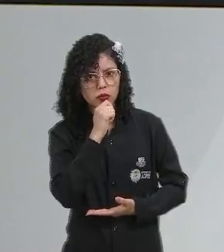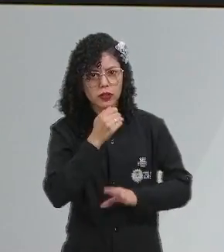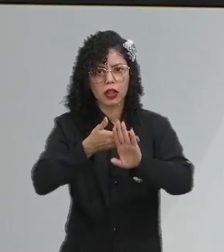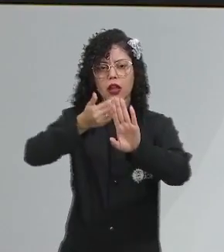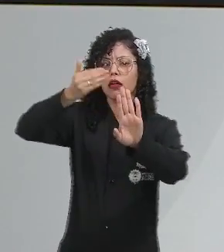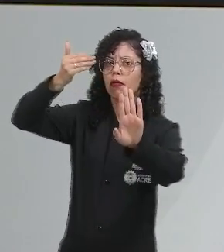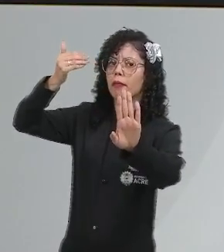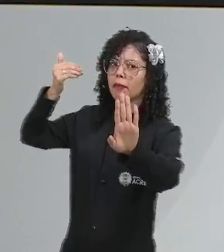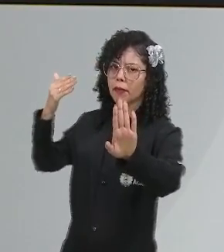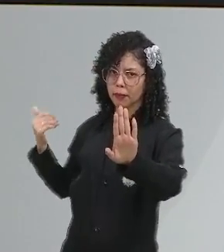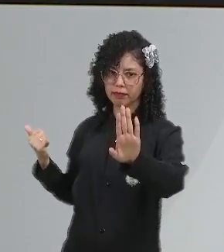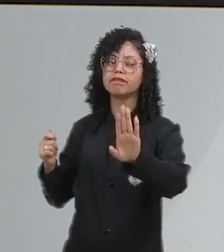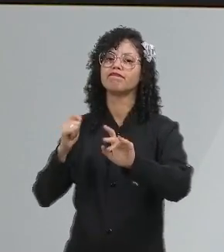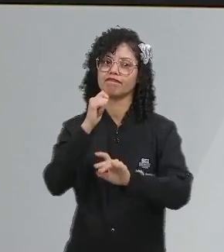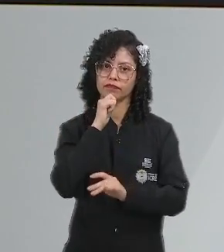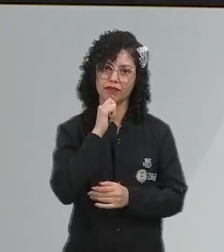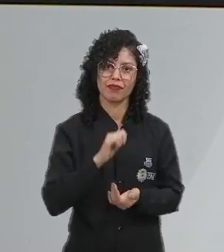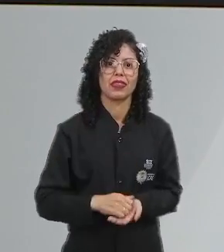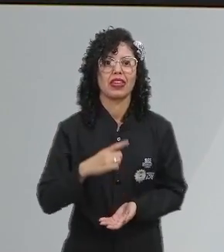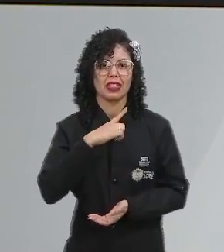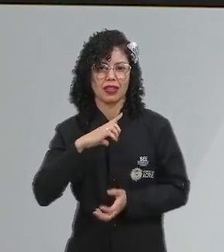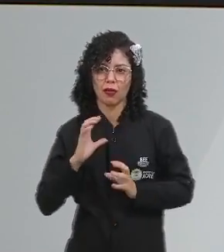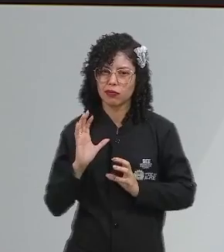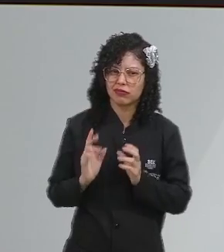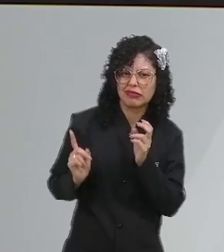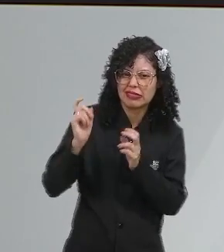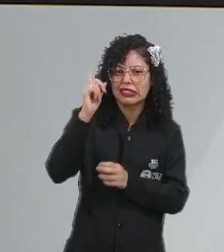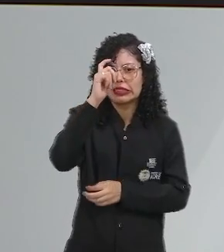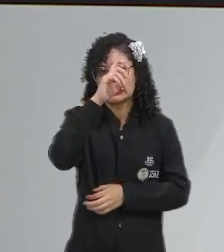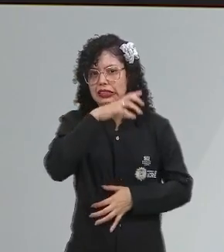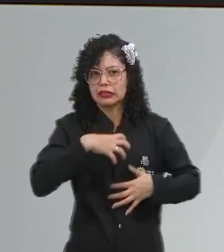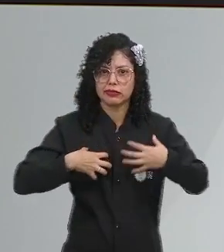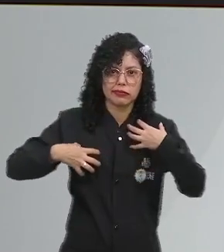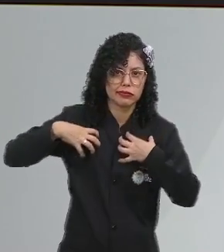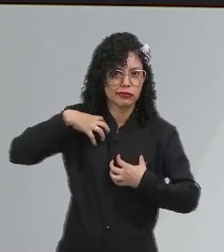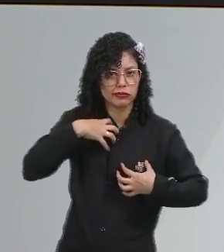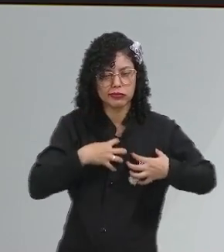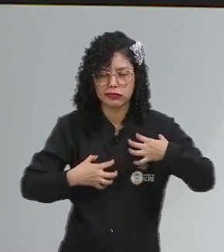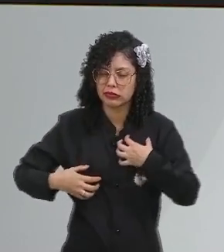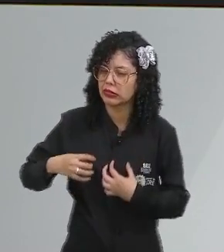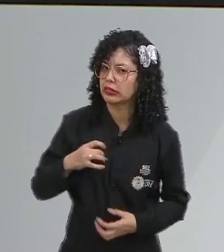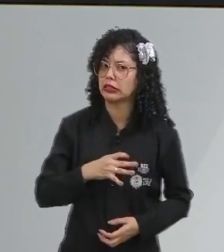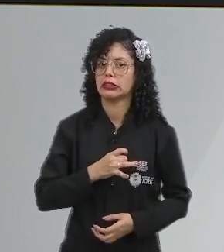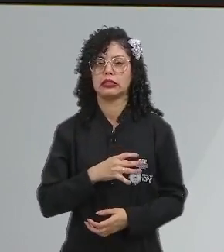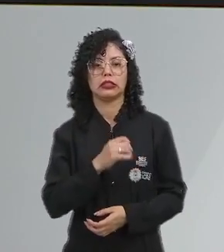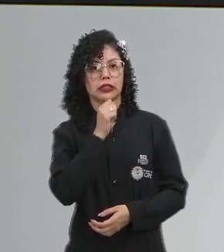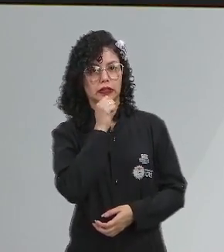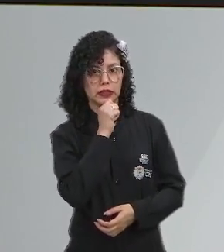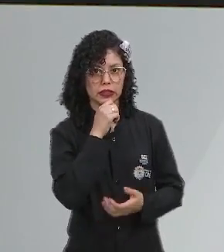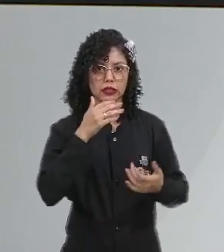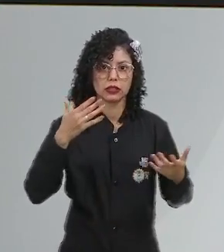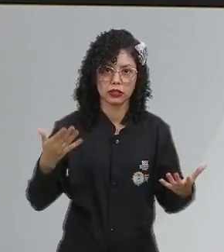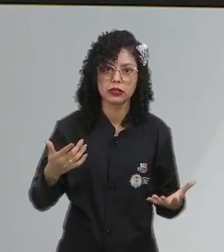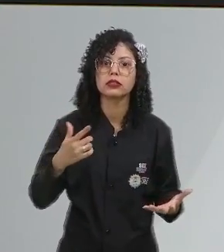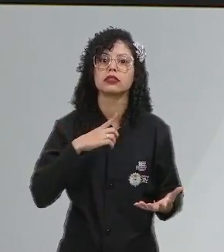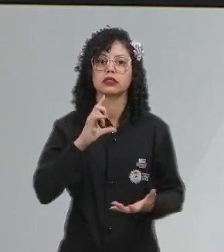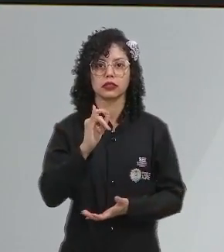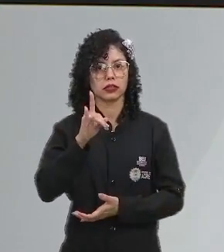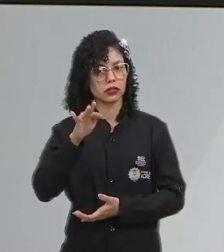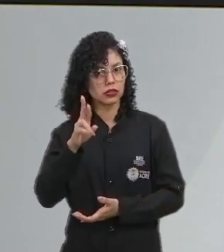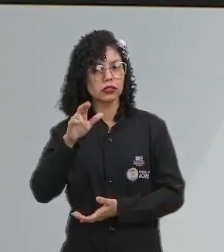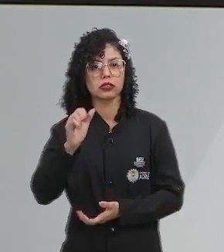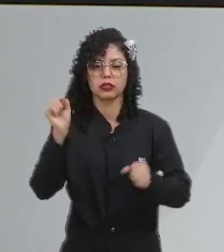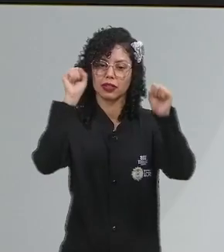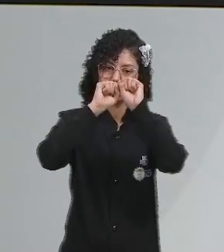Isso gera também um clima de tensão, de descontentamento e um medo, né, de essa ideologia, né, de